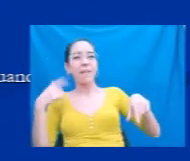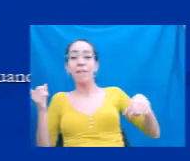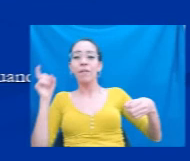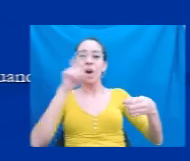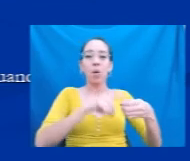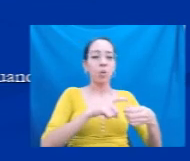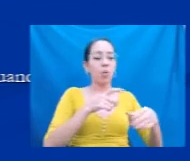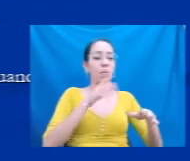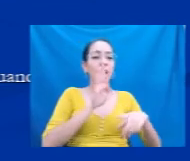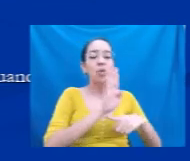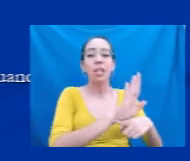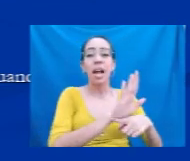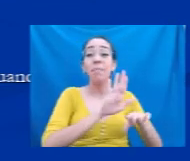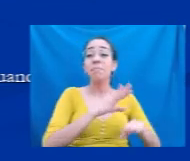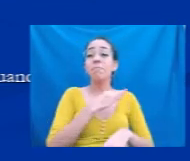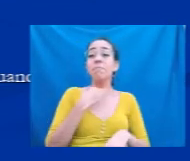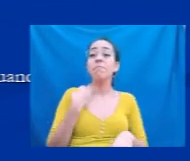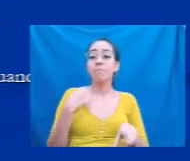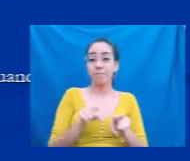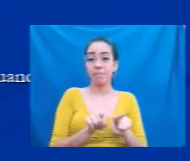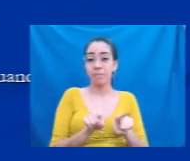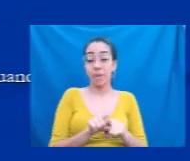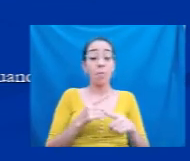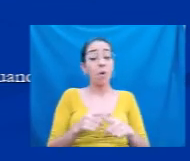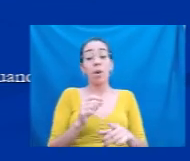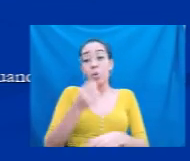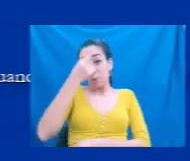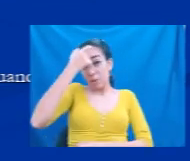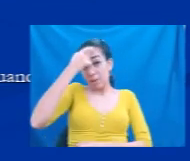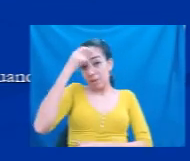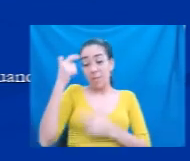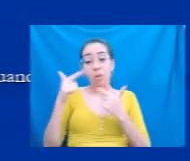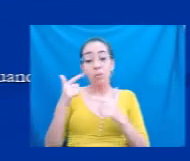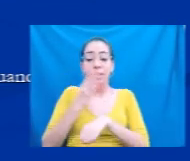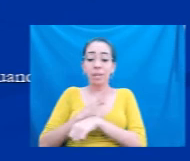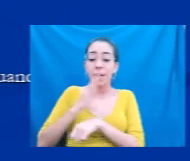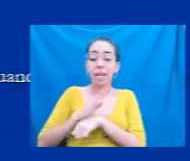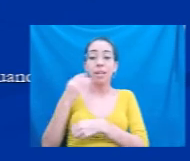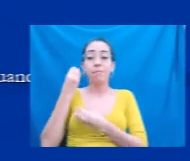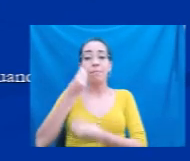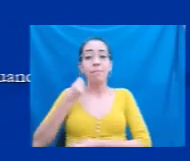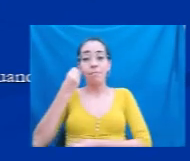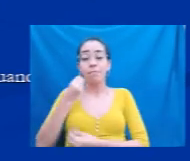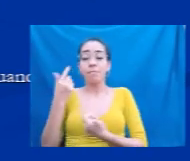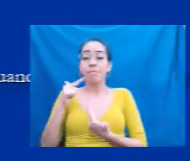tem realmente, né, gente, treinamento, experiência, os EPIs adequados, tem que sair do